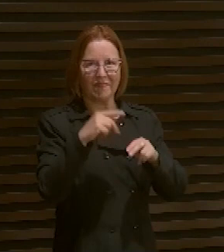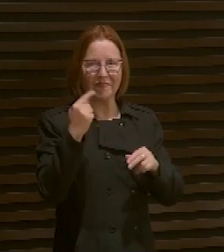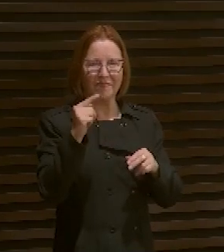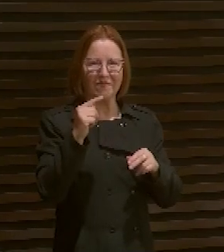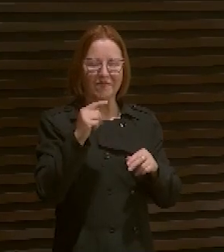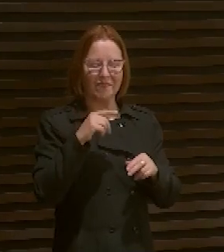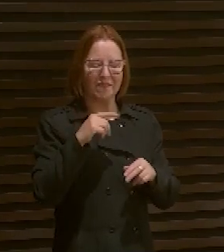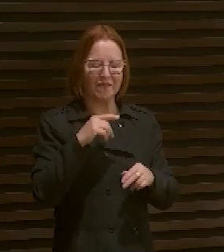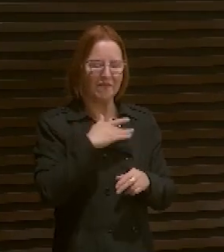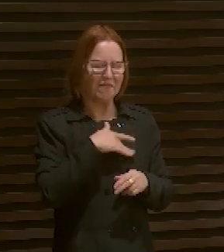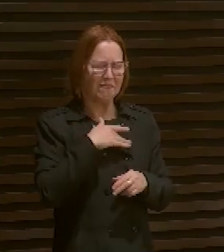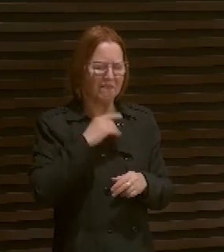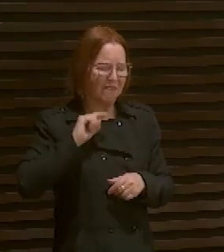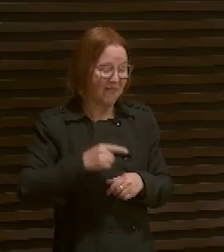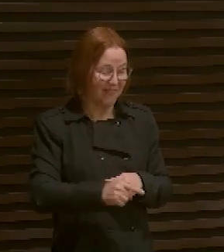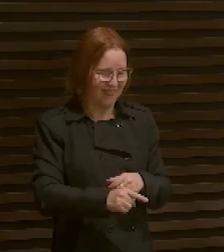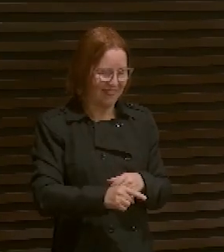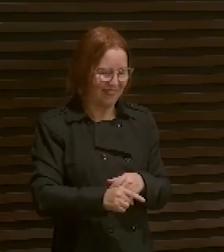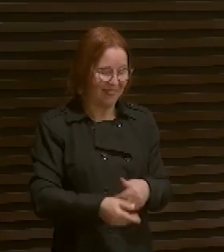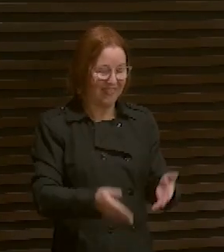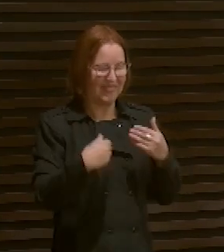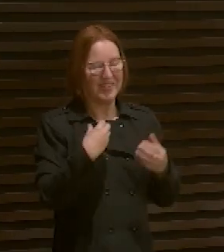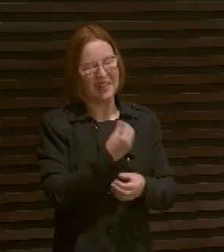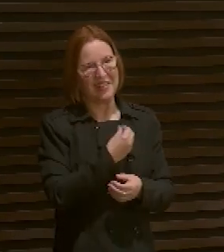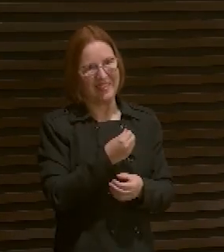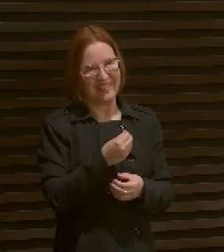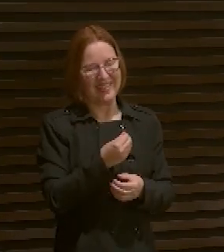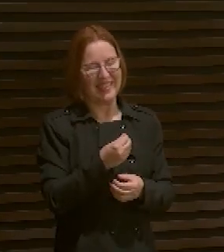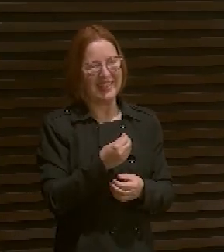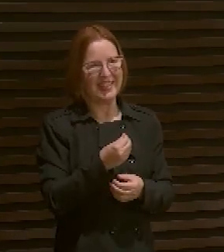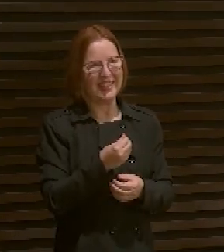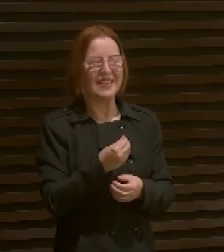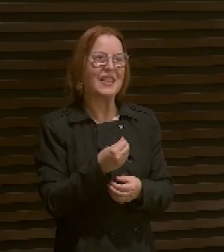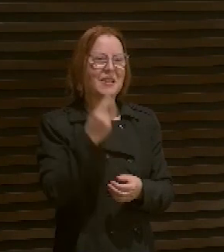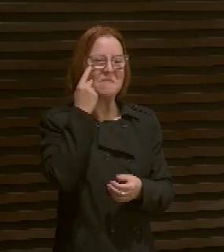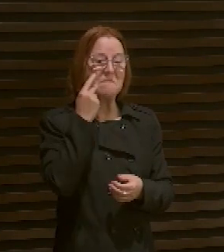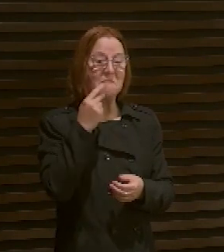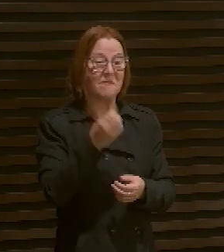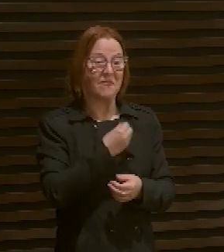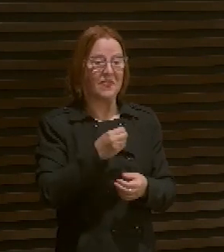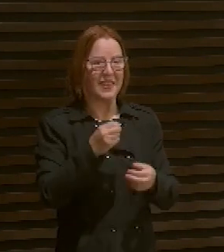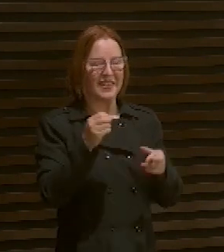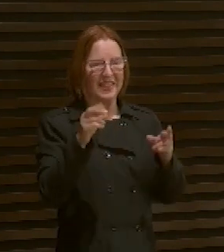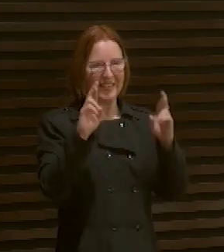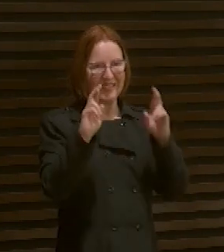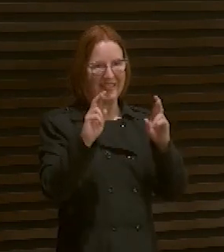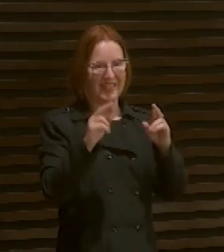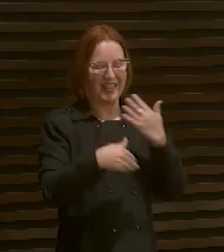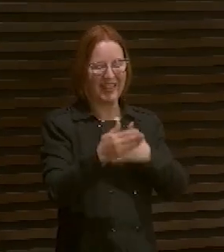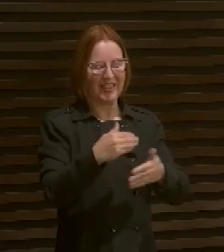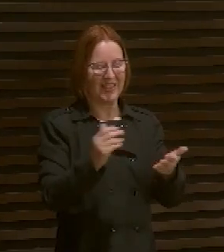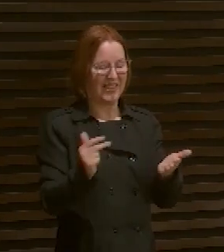muita misericórdia, nos regenerou para uma viva esperança, mediante a ressurreição de Jesus Cristo dentre